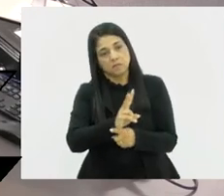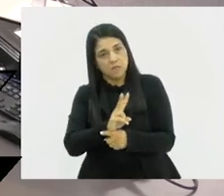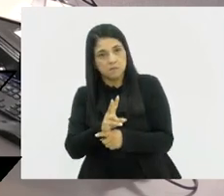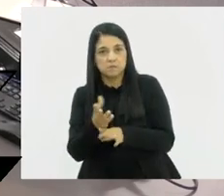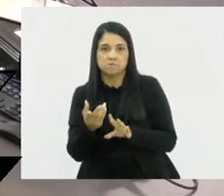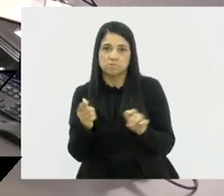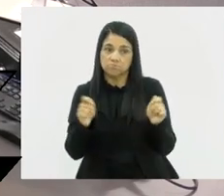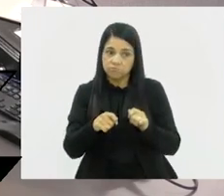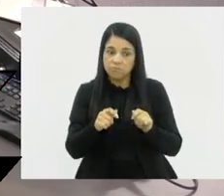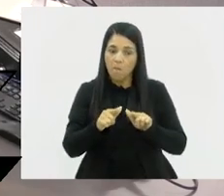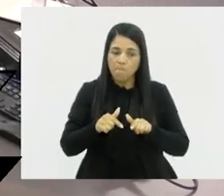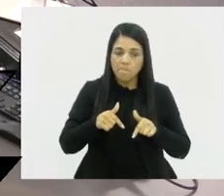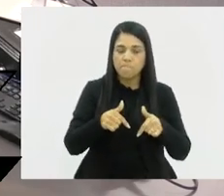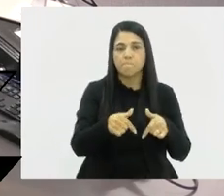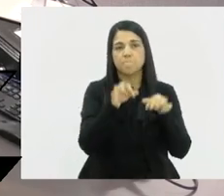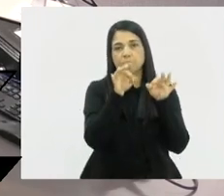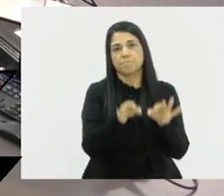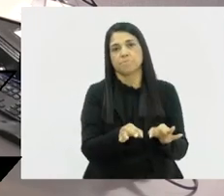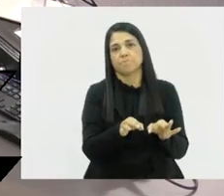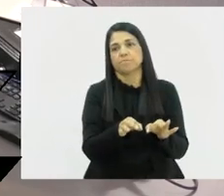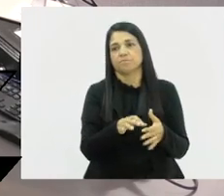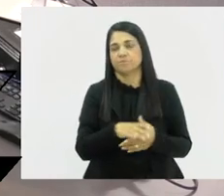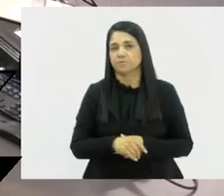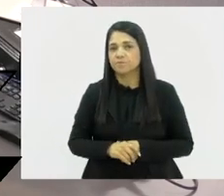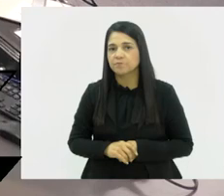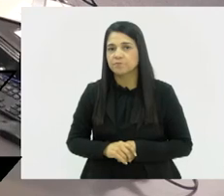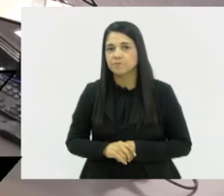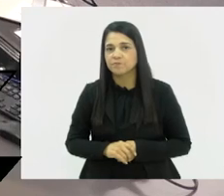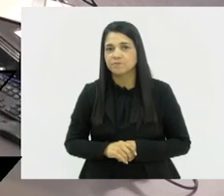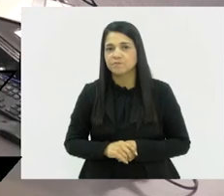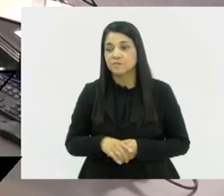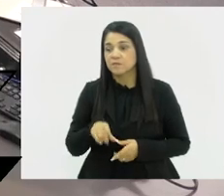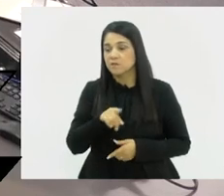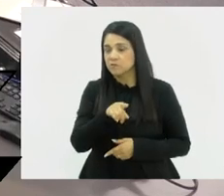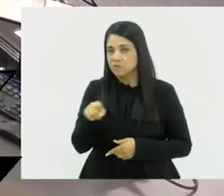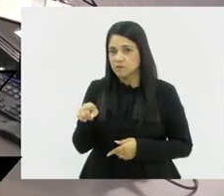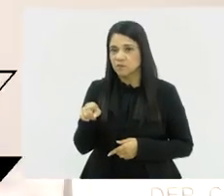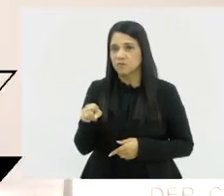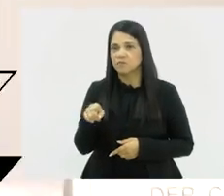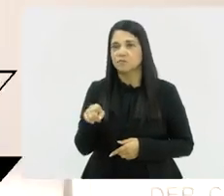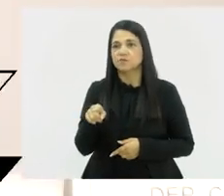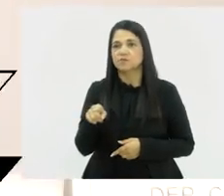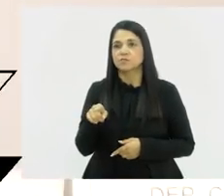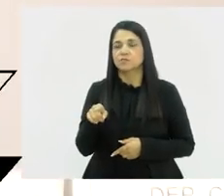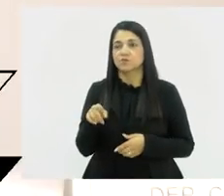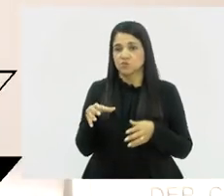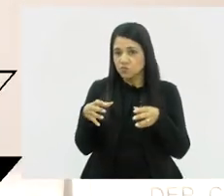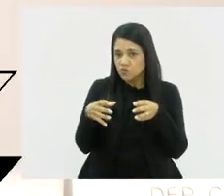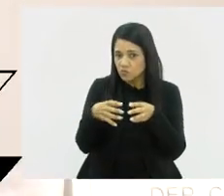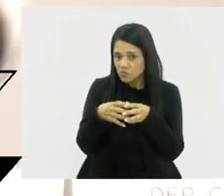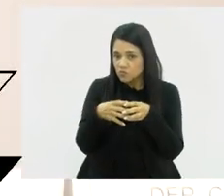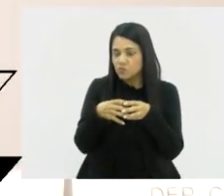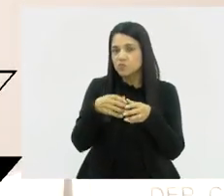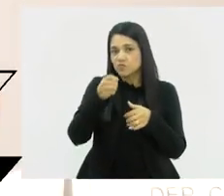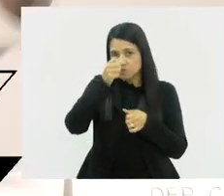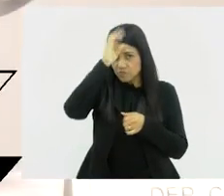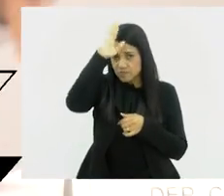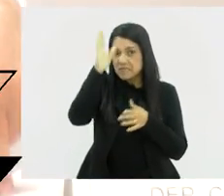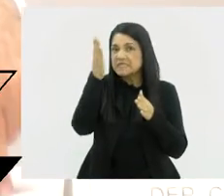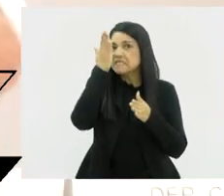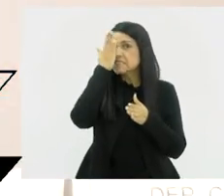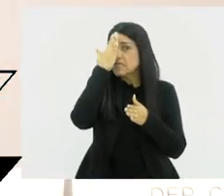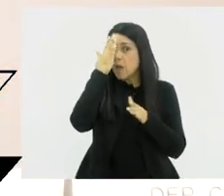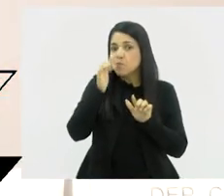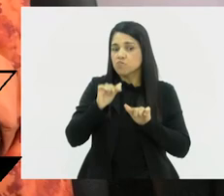aí vão fazer o procedimento correto que deve ser feito. Agora, os vossos comandados, sabem o que fazer caso forem acionados